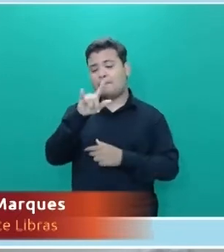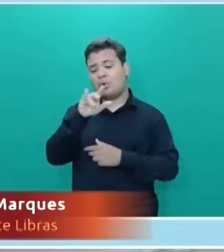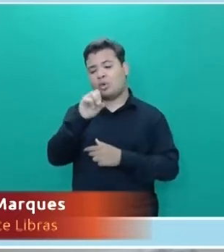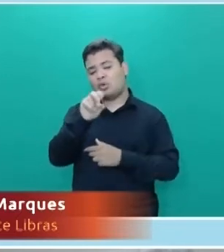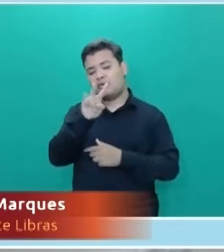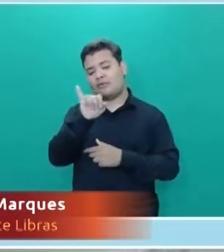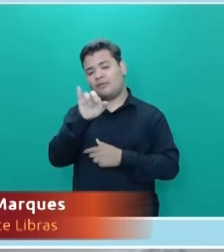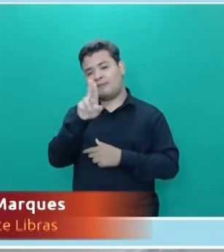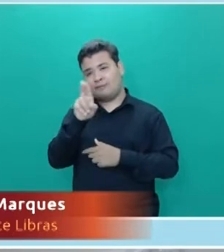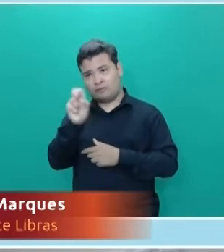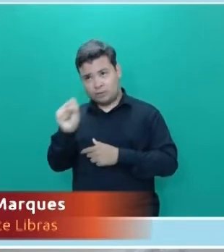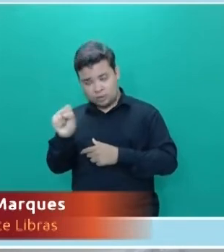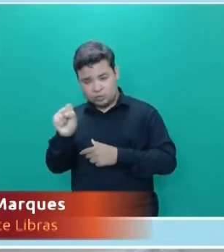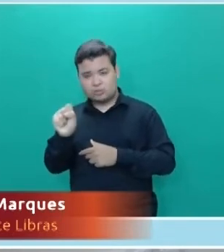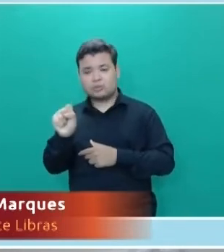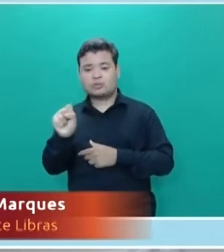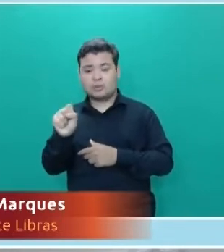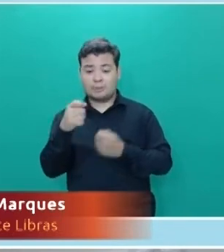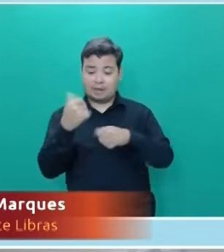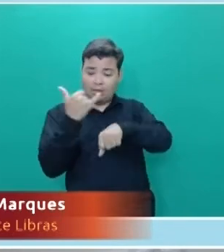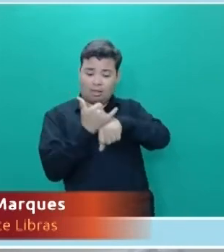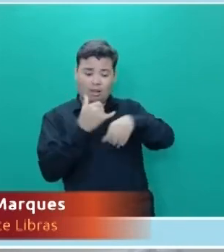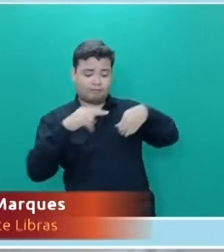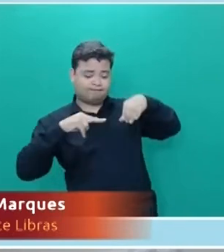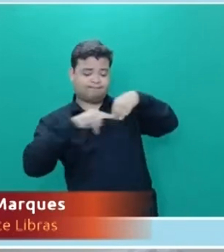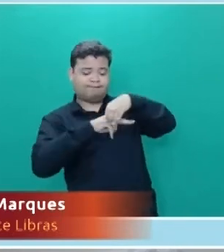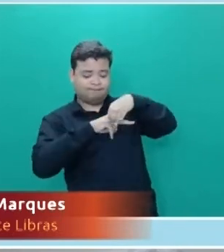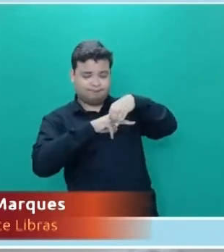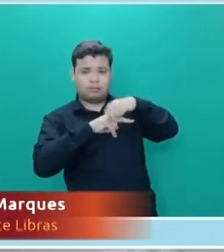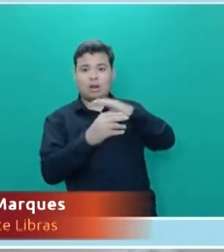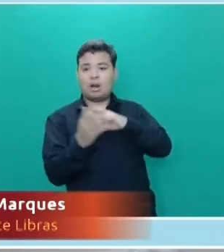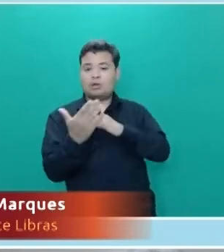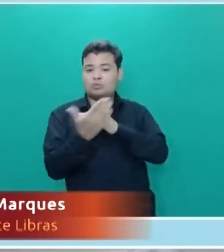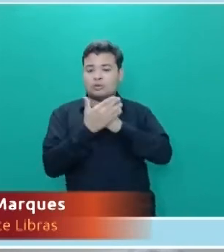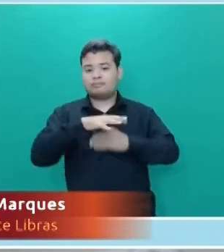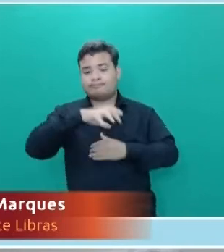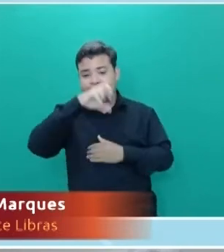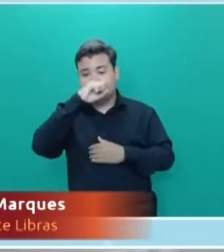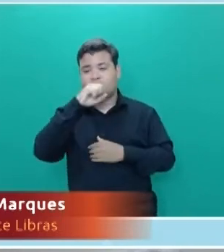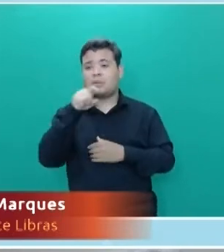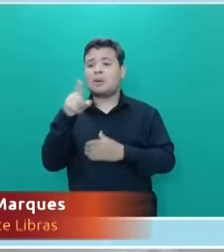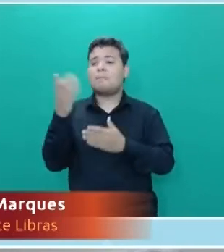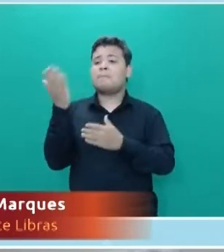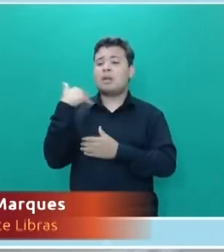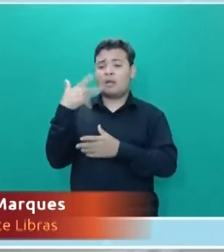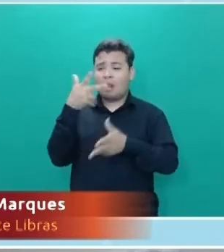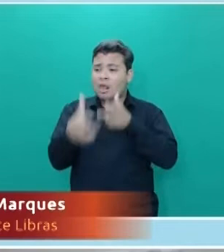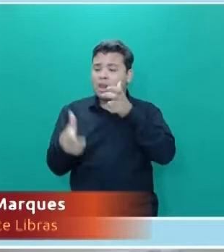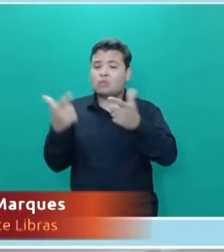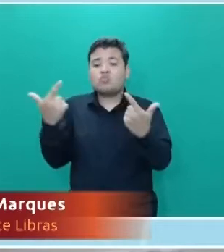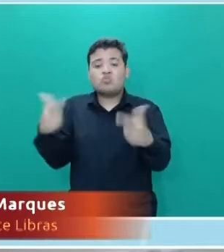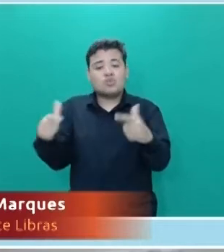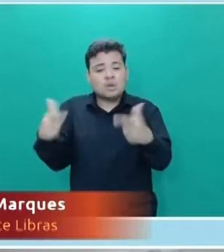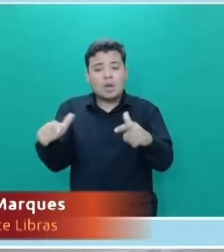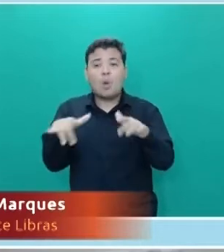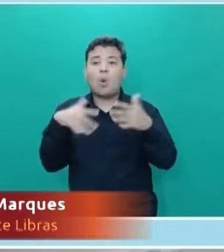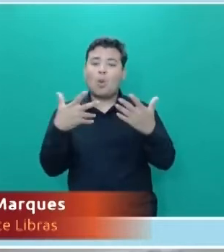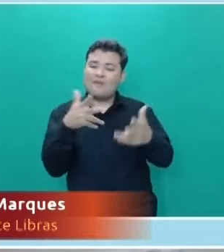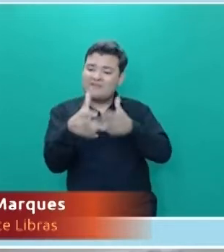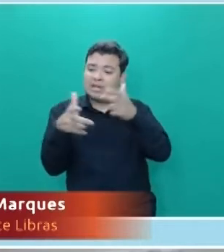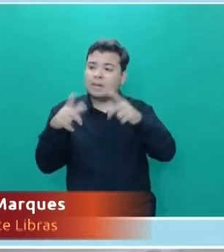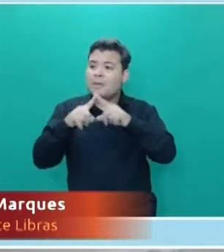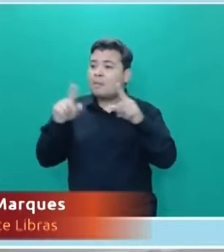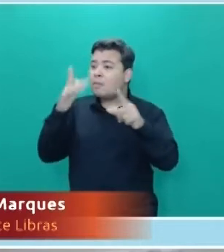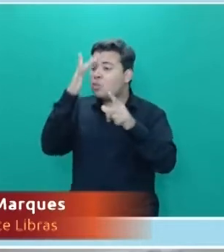ainda não tinha vacina ou tinha vacina, mas ela não era acessível aí para todo o